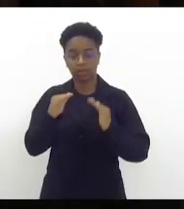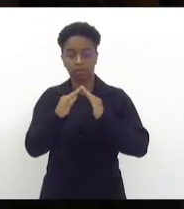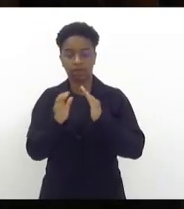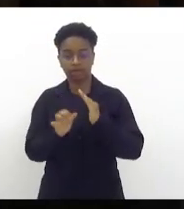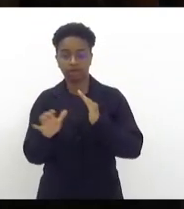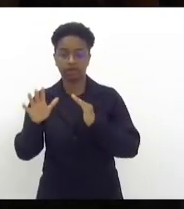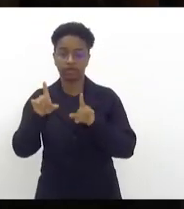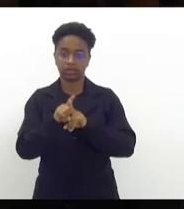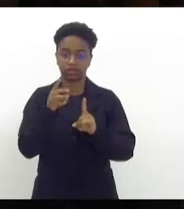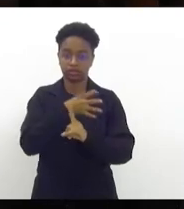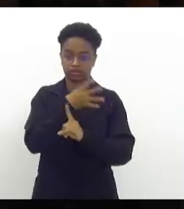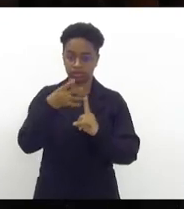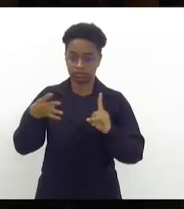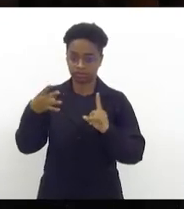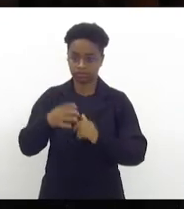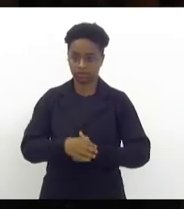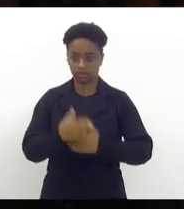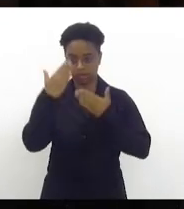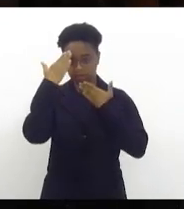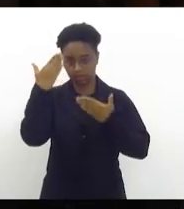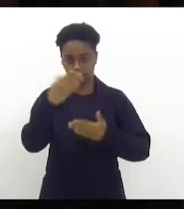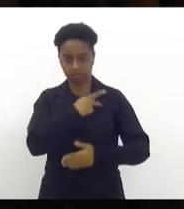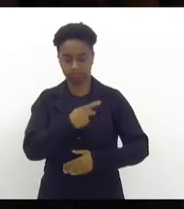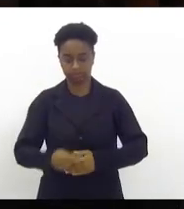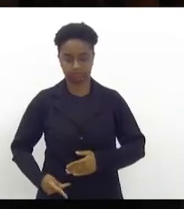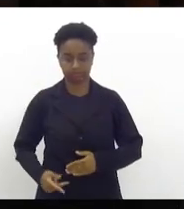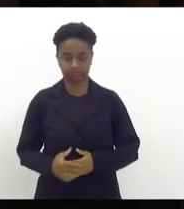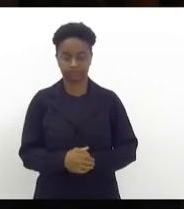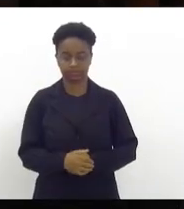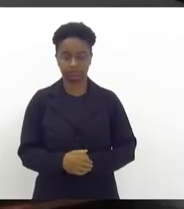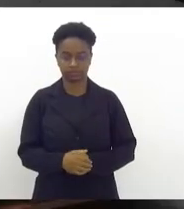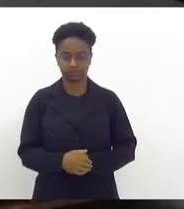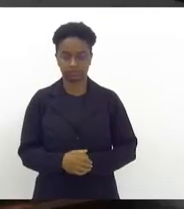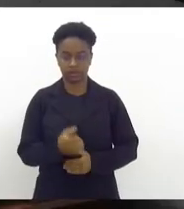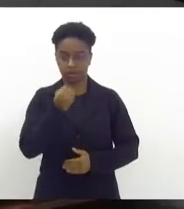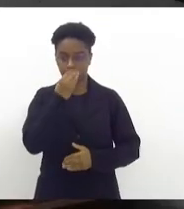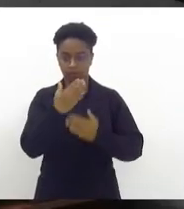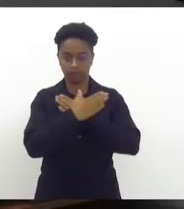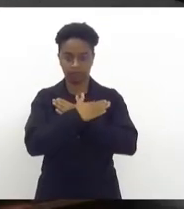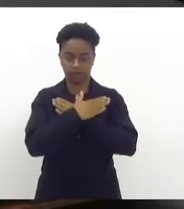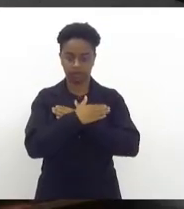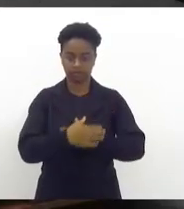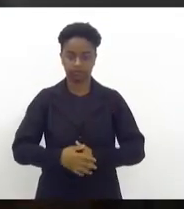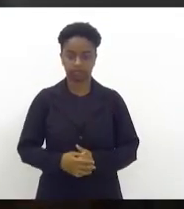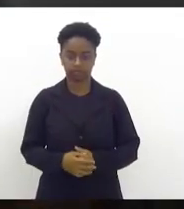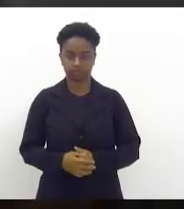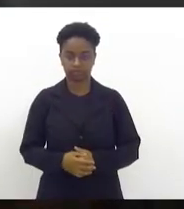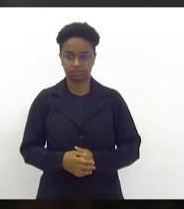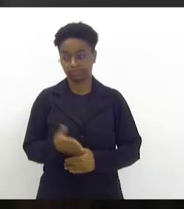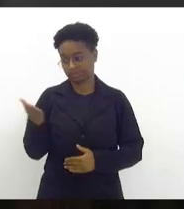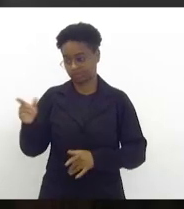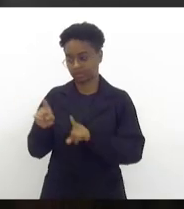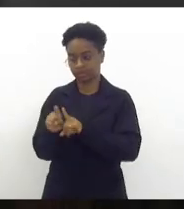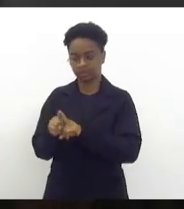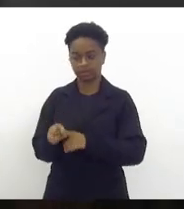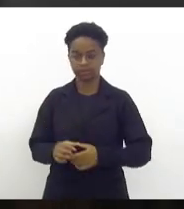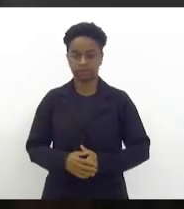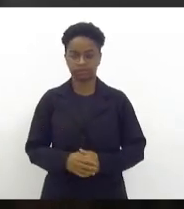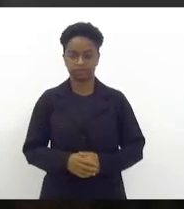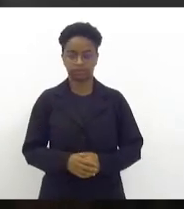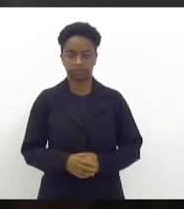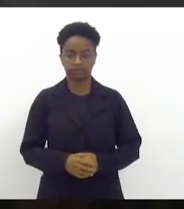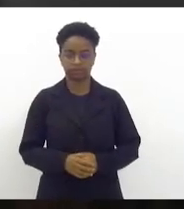dos LGBTQIA+. Muito obrigada, senhor presidente. Bom feriado para o senhor. Para você também, Renata. Vai com